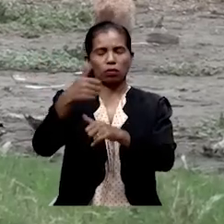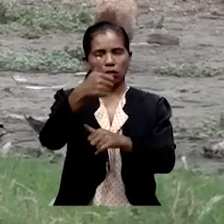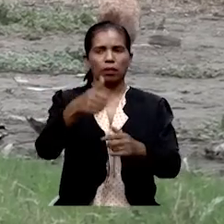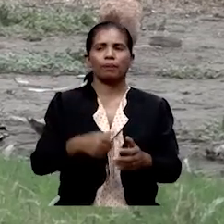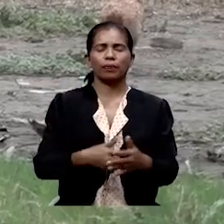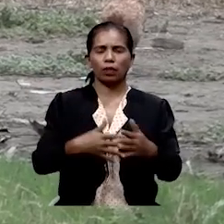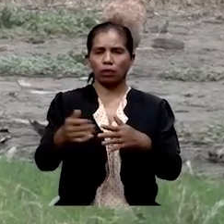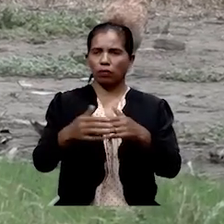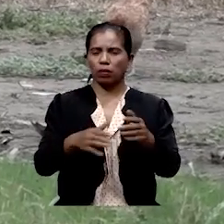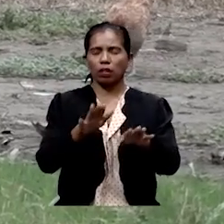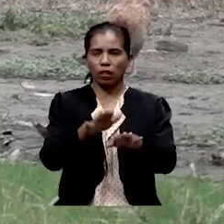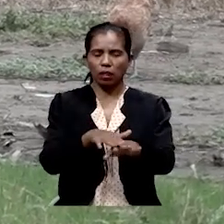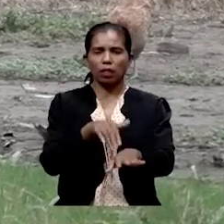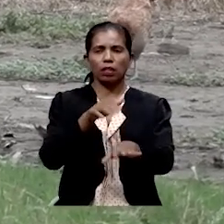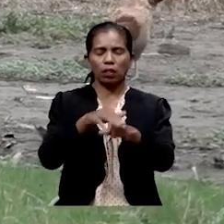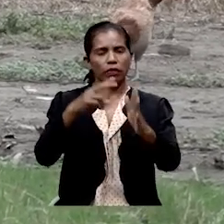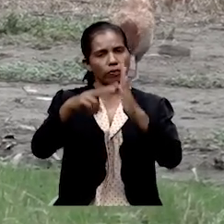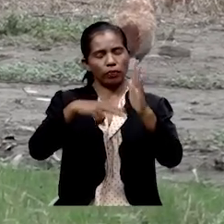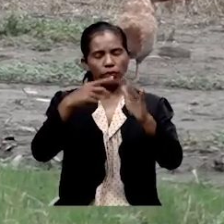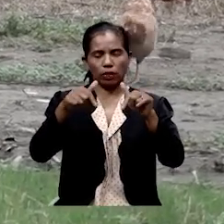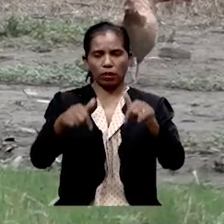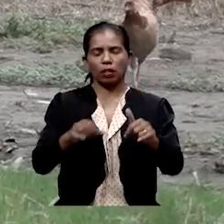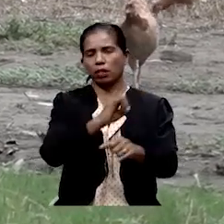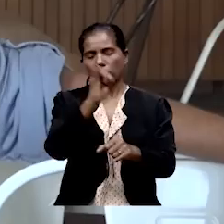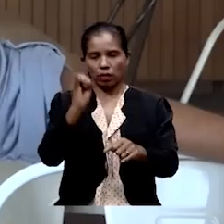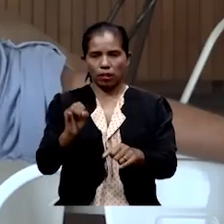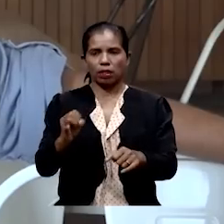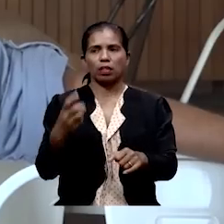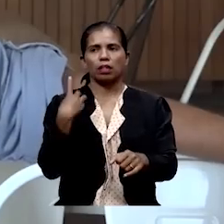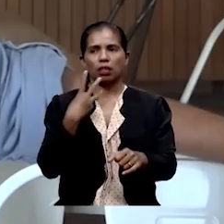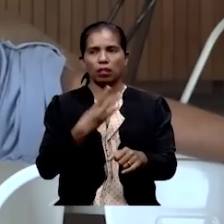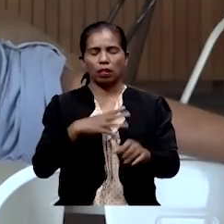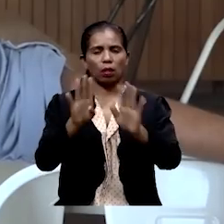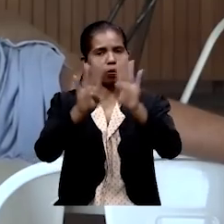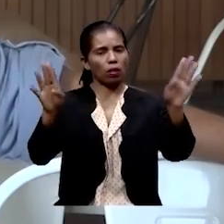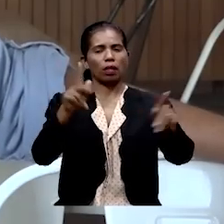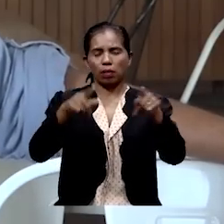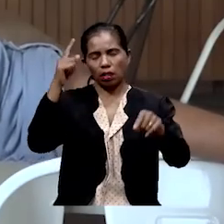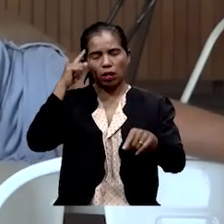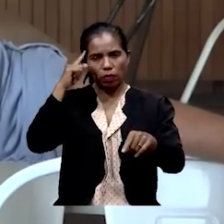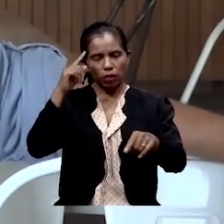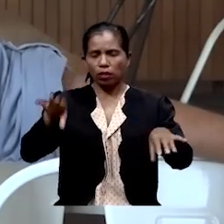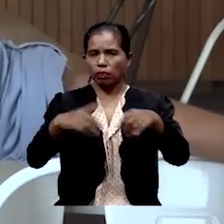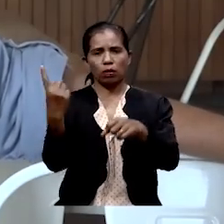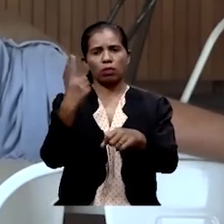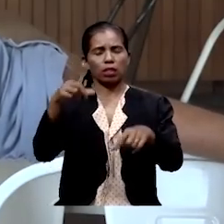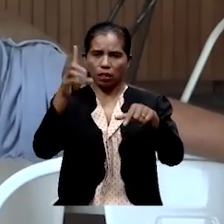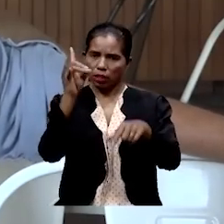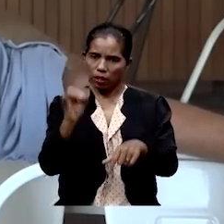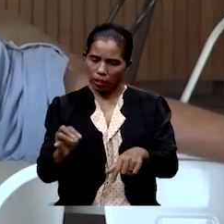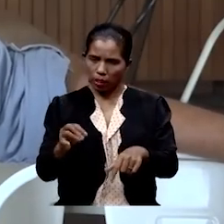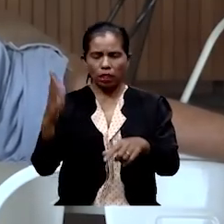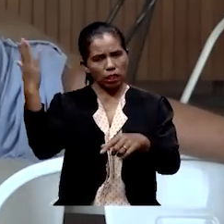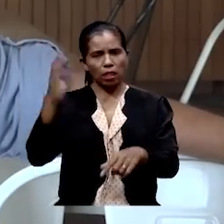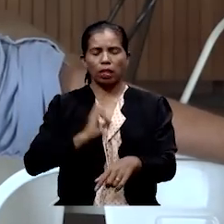conforme ne English video sira sane ho entrevista sira sane tabele. Loke mena kakuta katak servisune la se dili de. Iha ermera